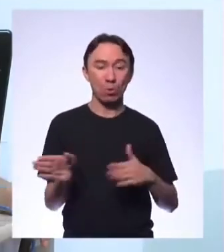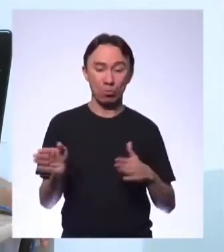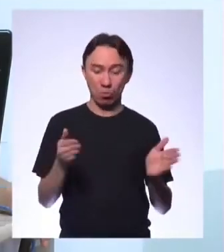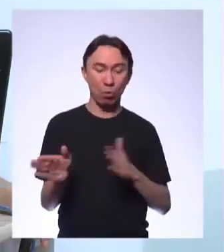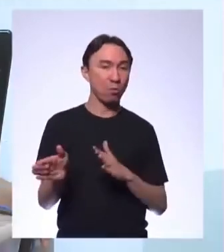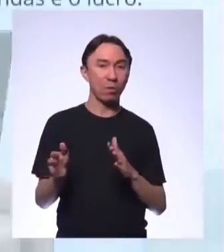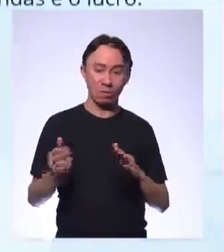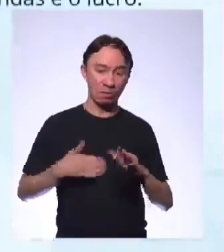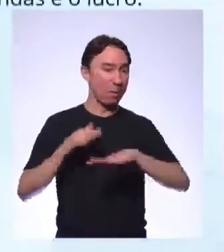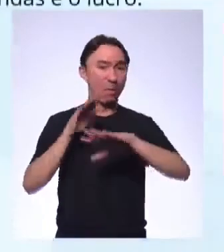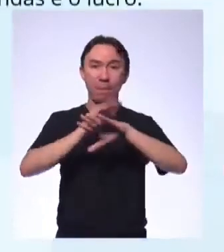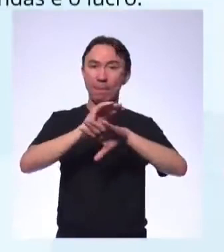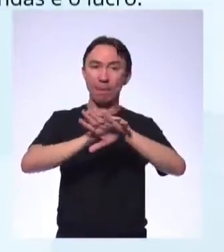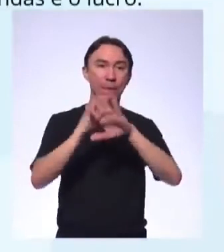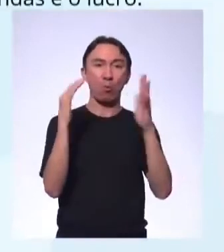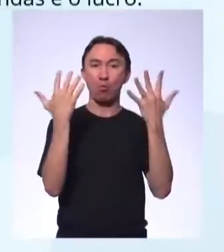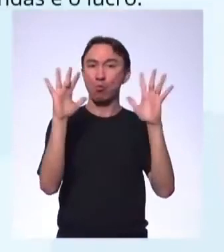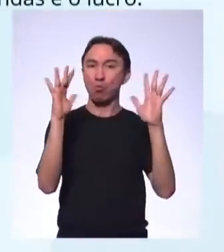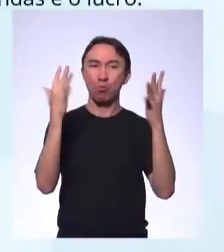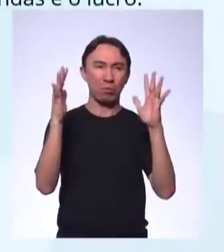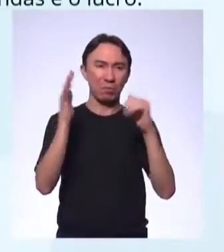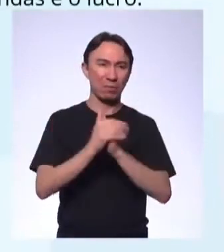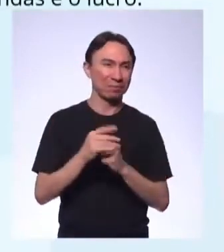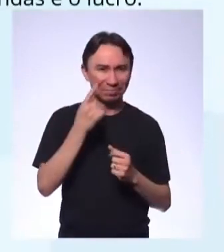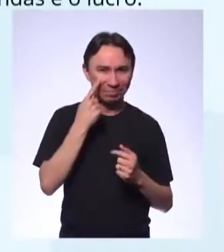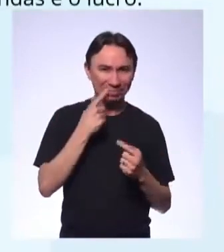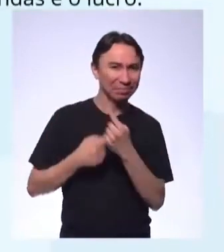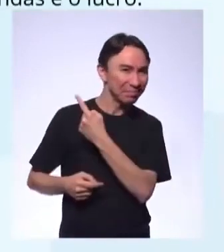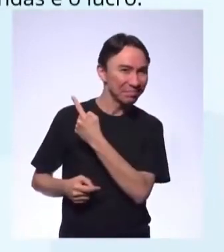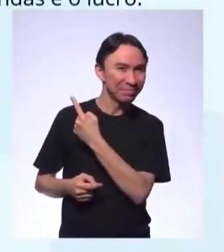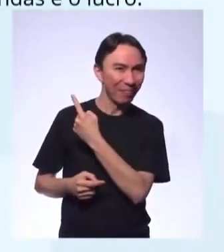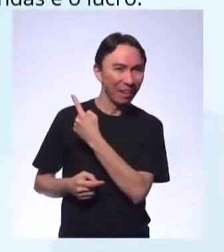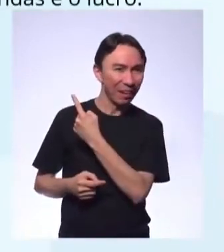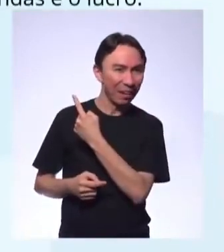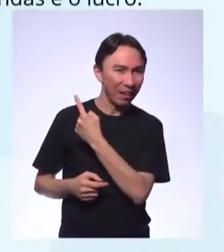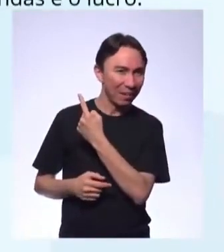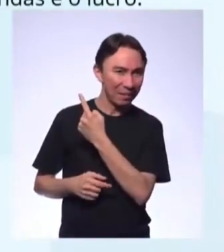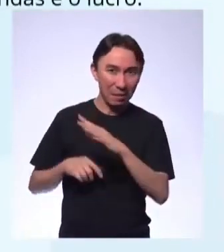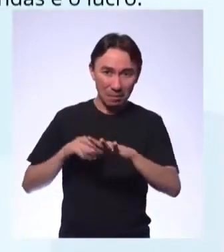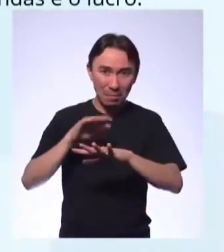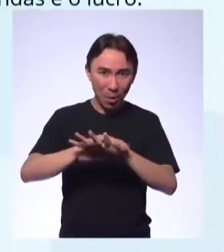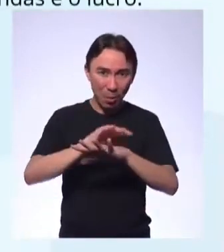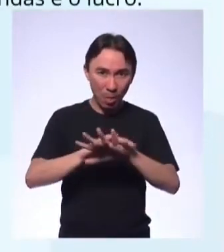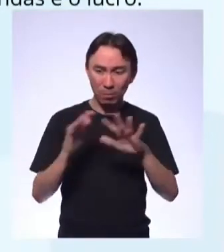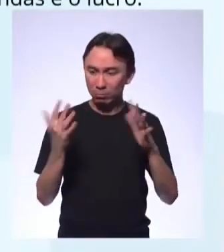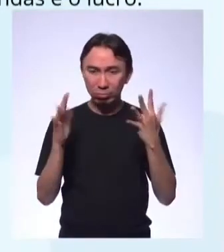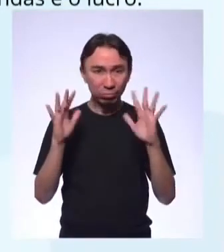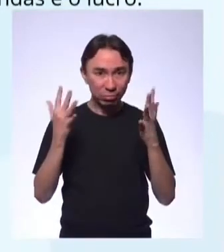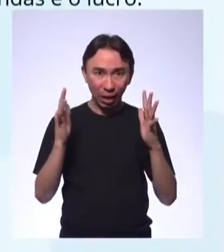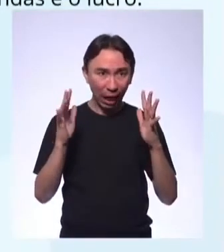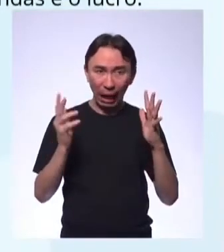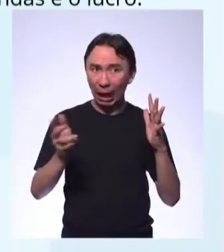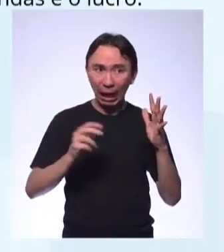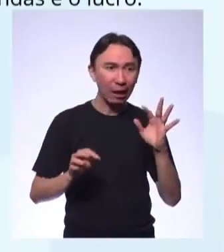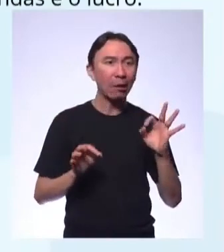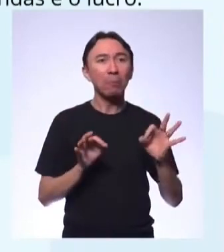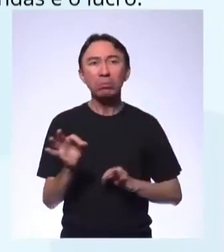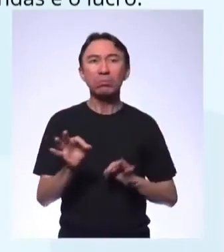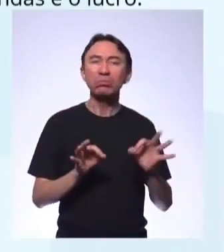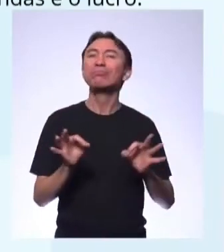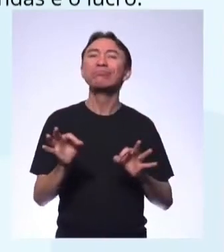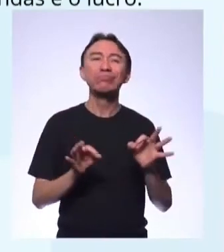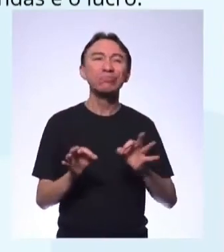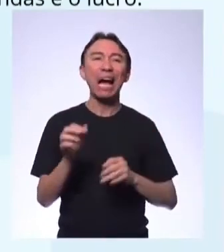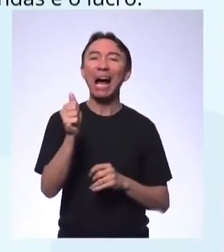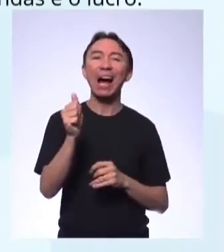artesanal. Dá uma olhadinha aí na tela. Tá? Então, o trabalho artesanal, ele é manual. O trabalhador dispõe